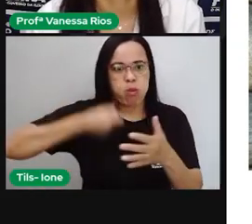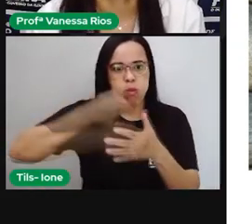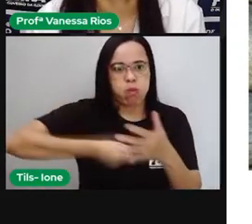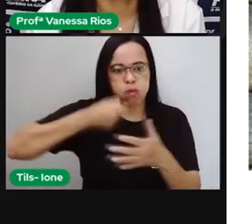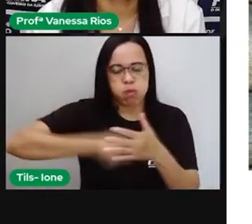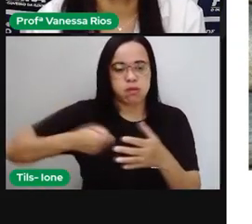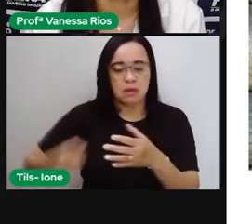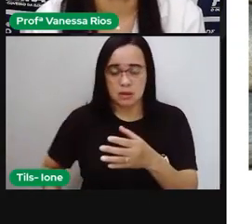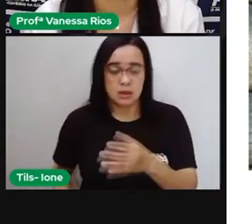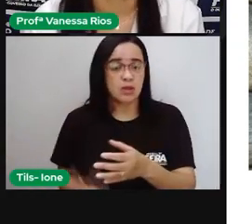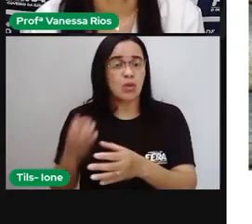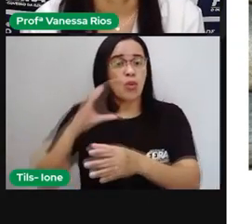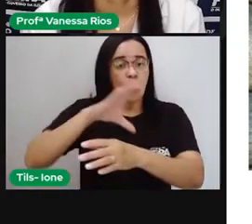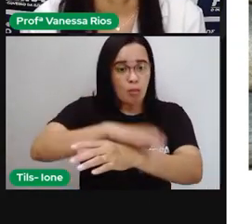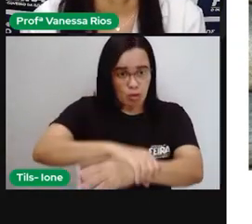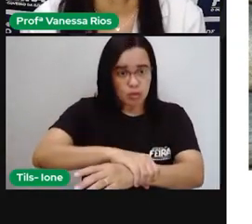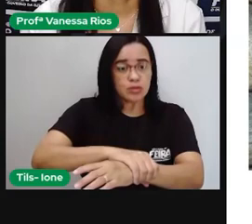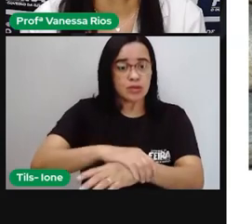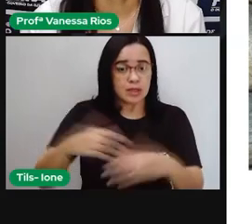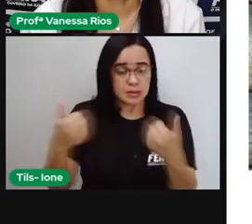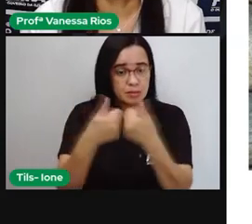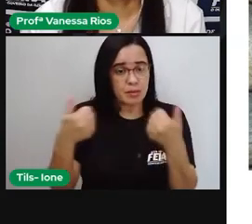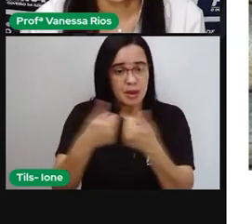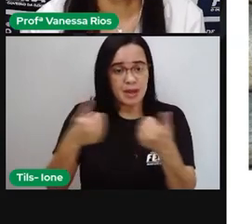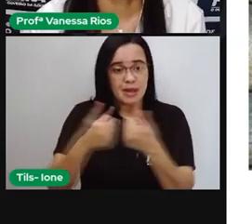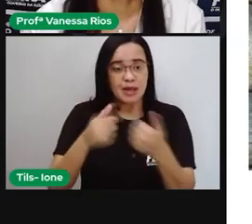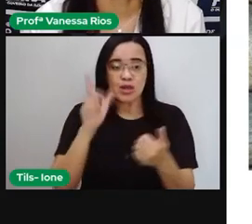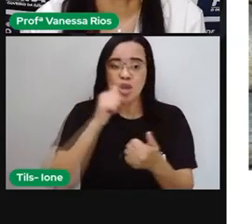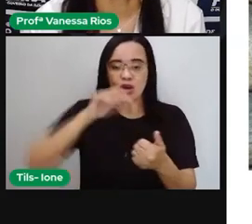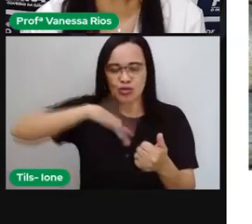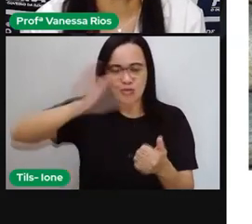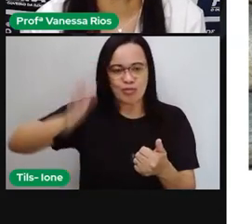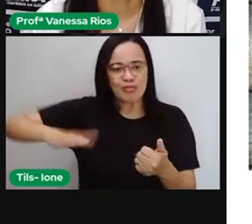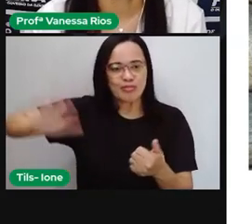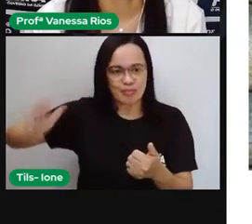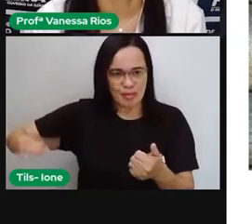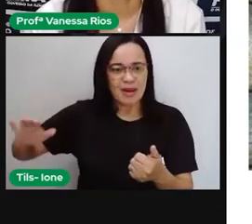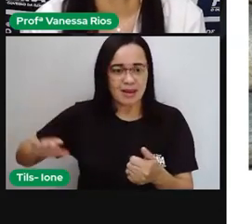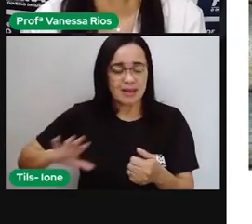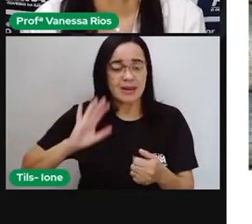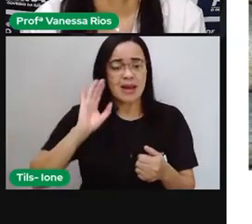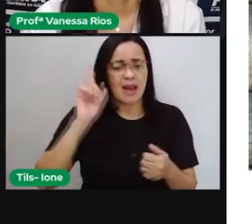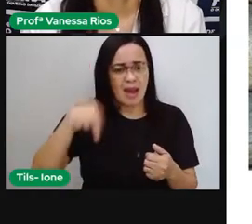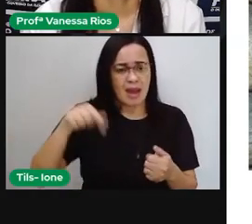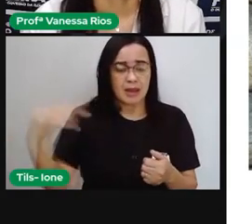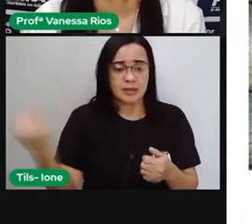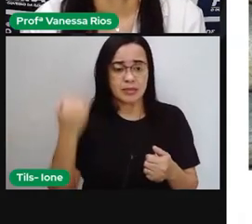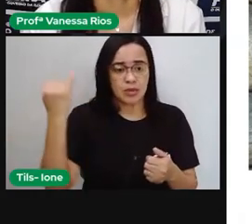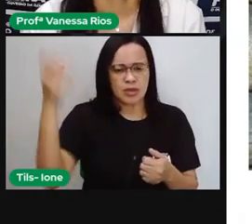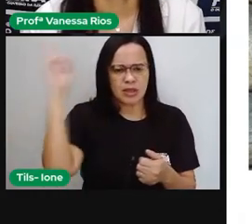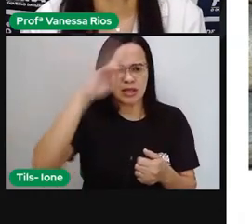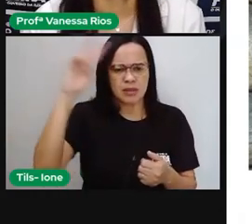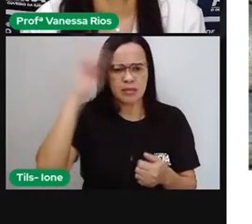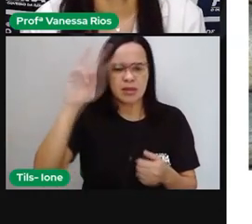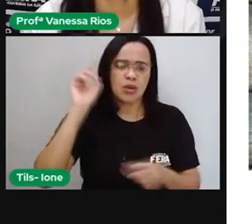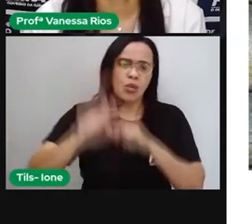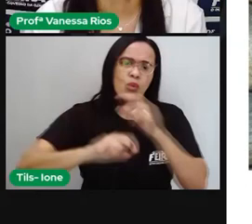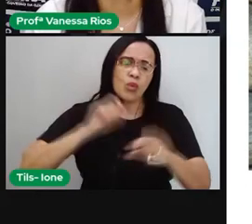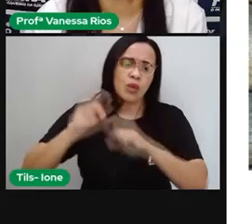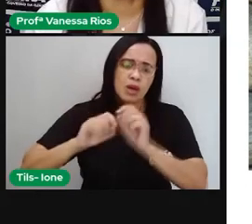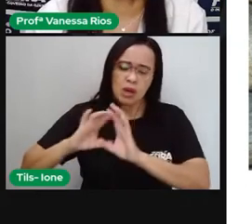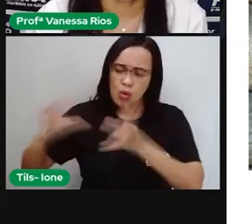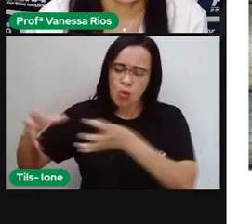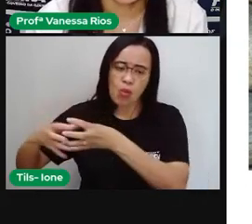mais próxima aí do mar. É importante a gente lembrar aí que além de serem, né, pertencerem a